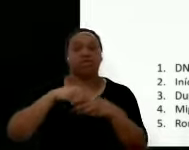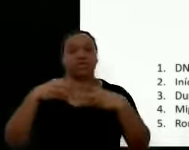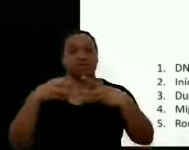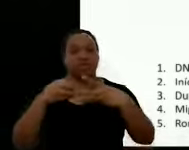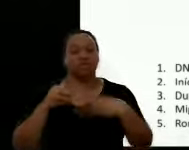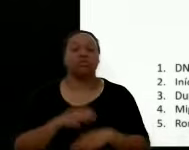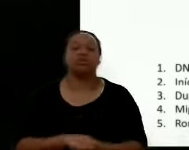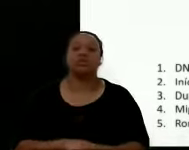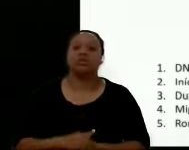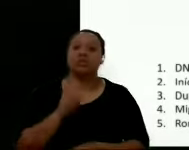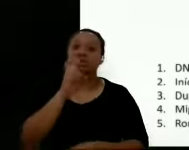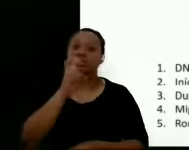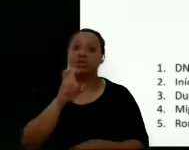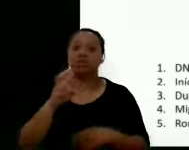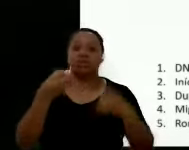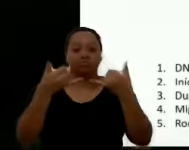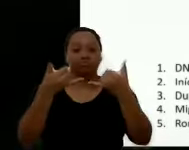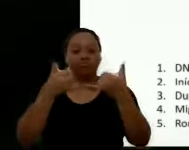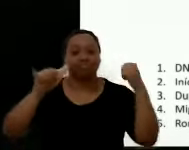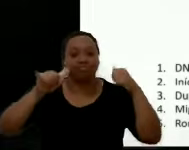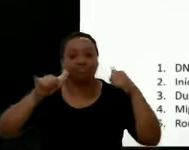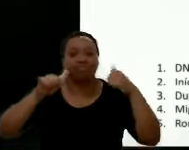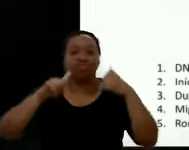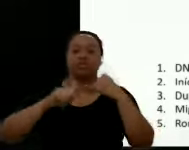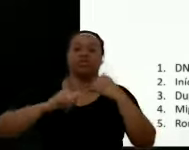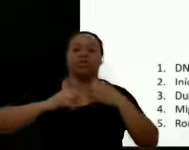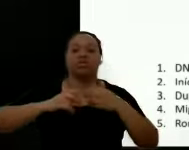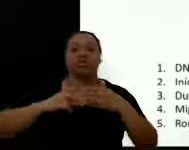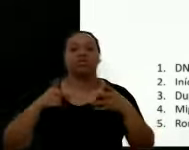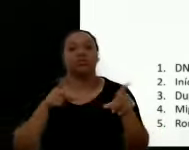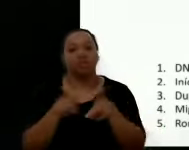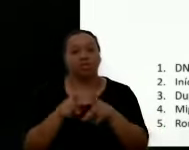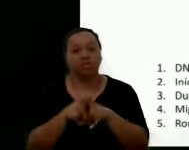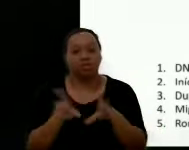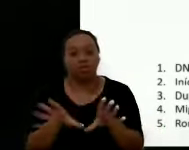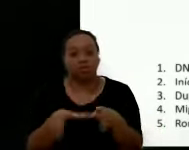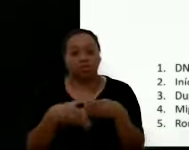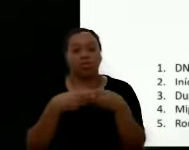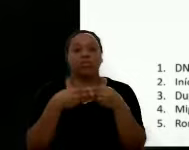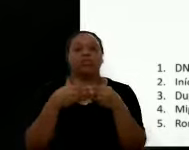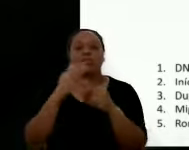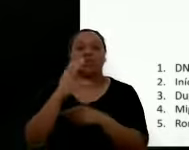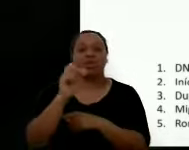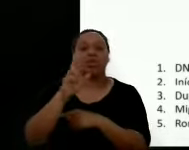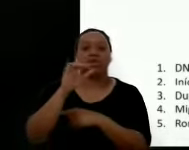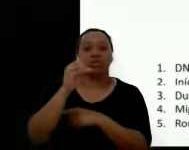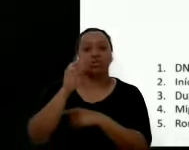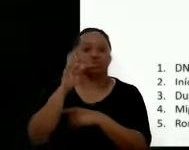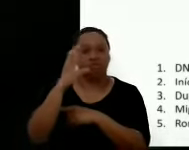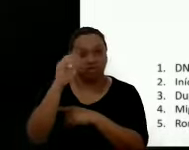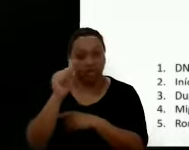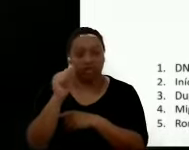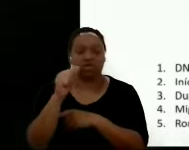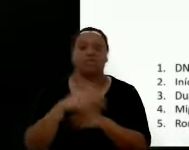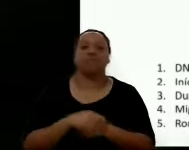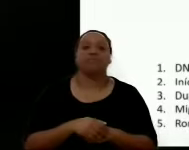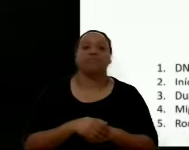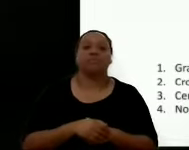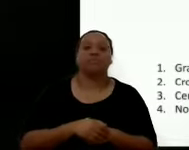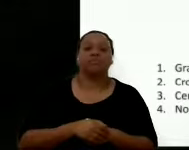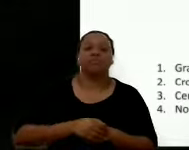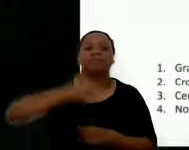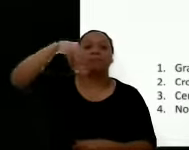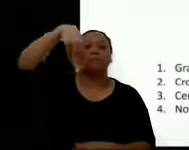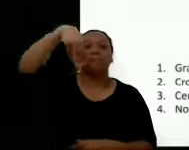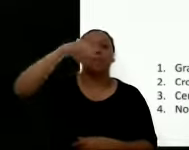polos opostos da célula. 5. Rompimentos e degeneração da carioteca.